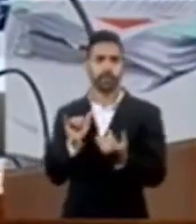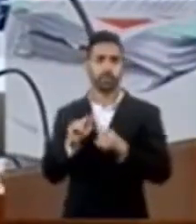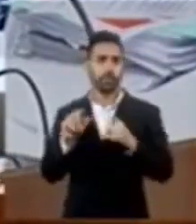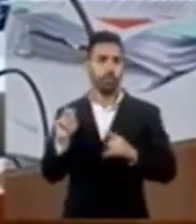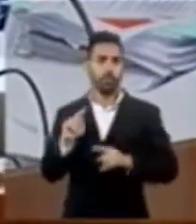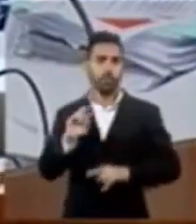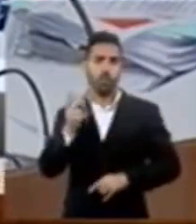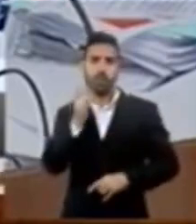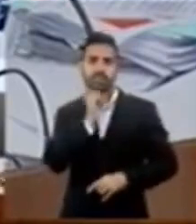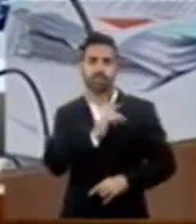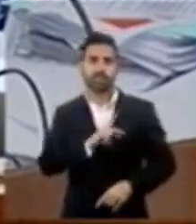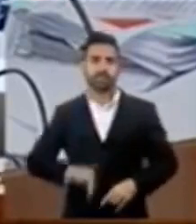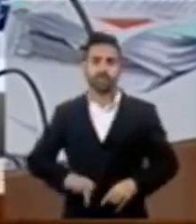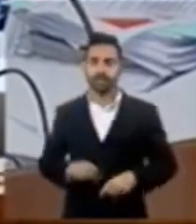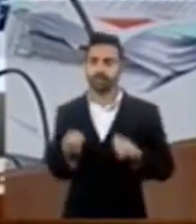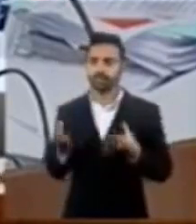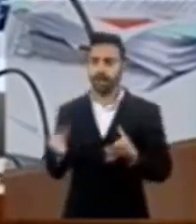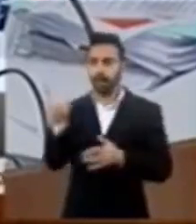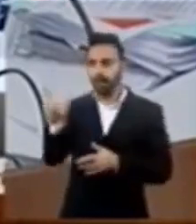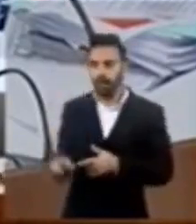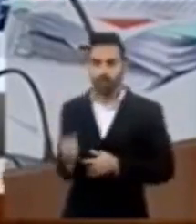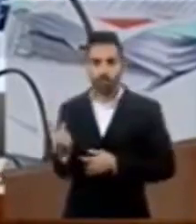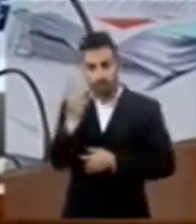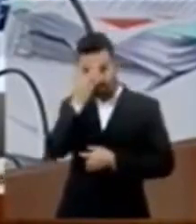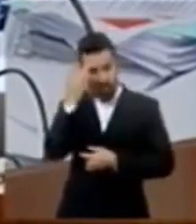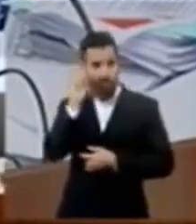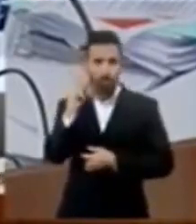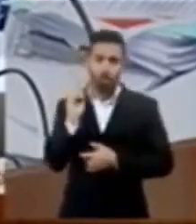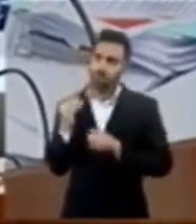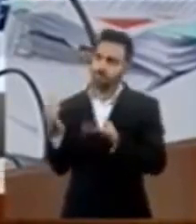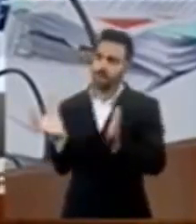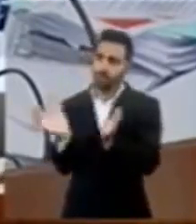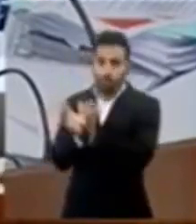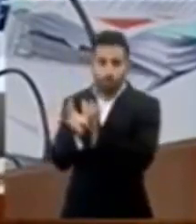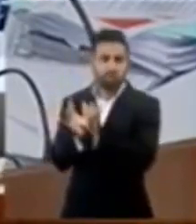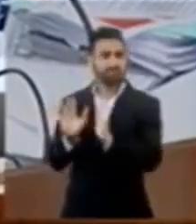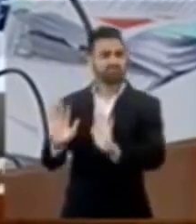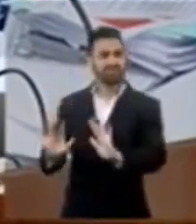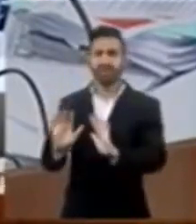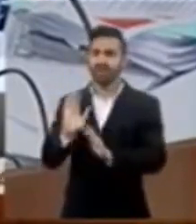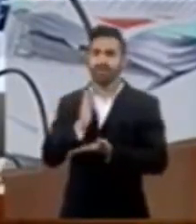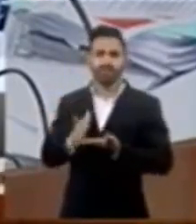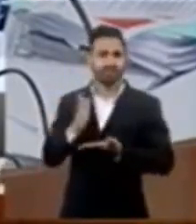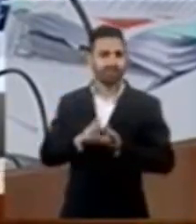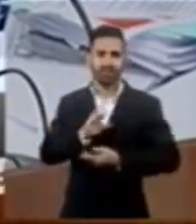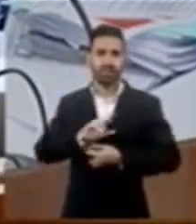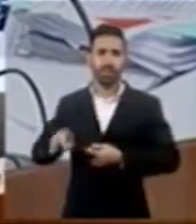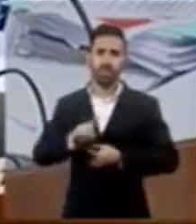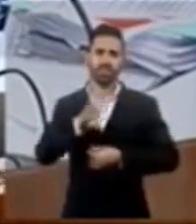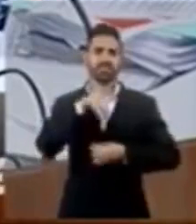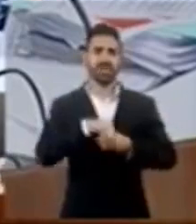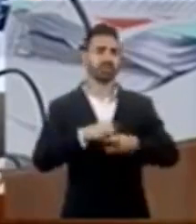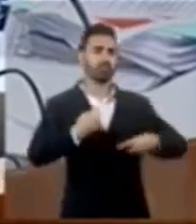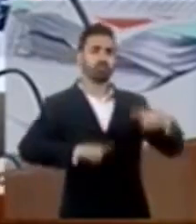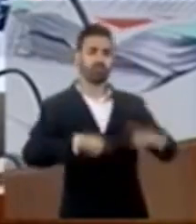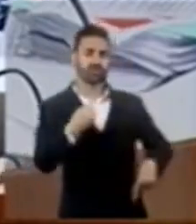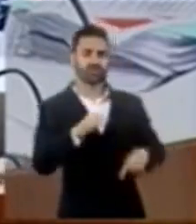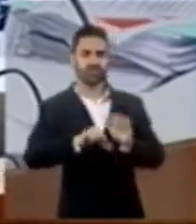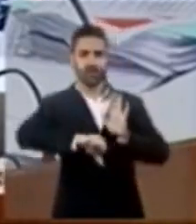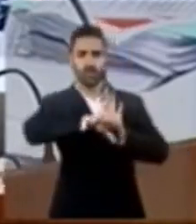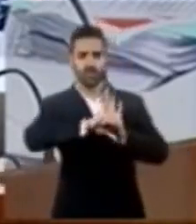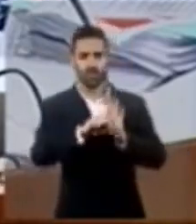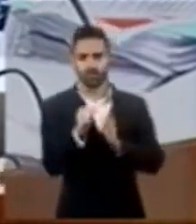presidencial, seja individual, seja o coletivo, não faz parte da política criminal. É